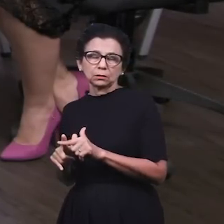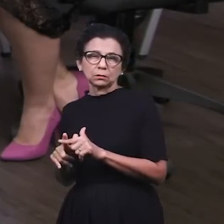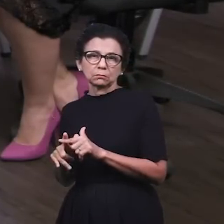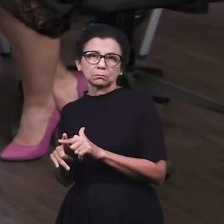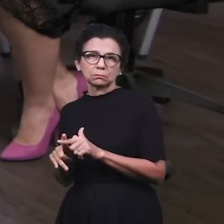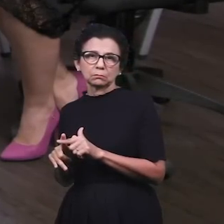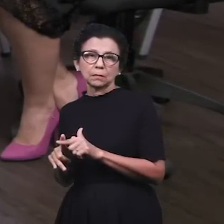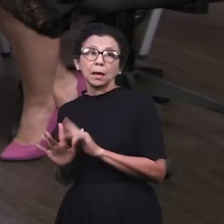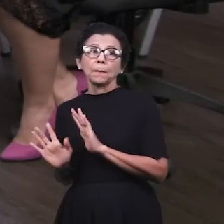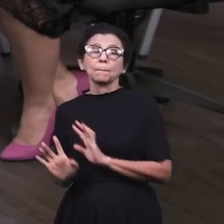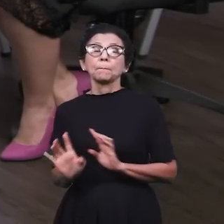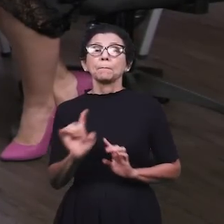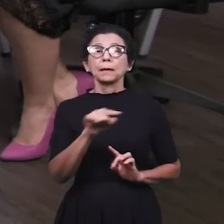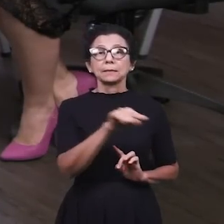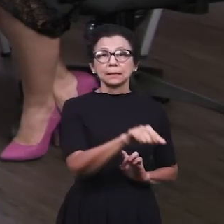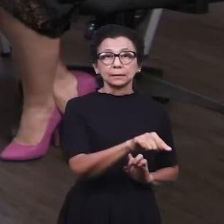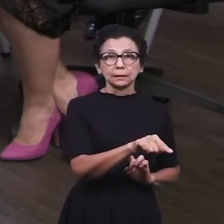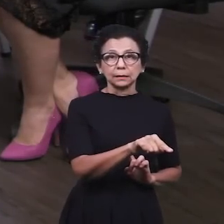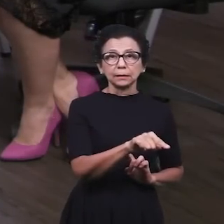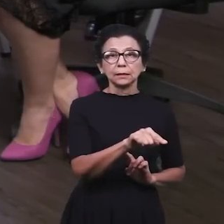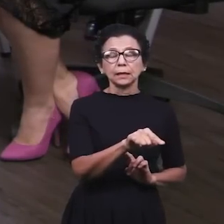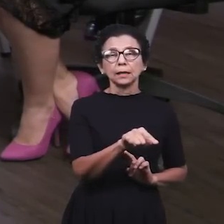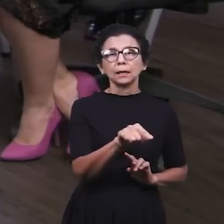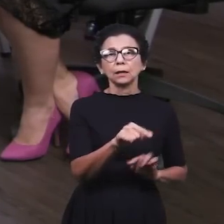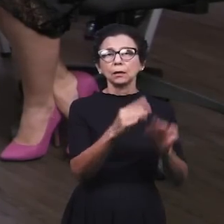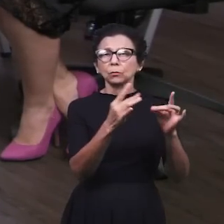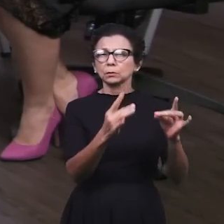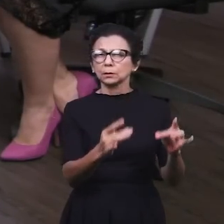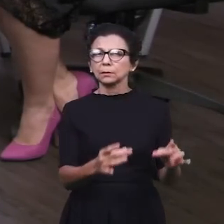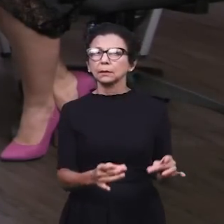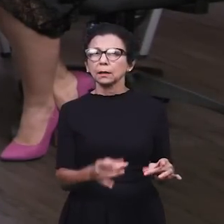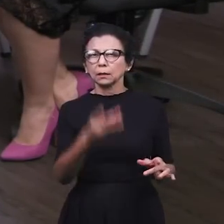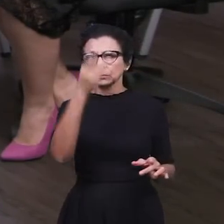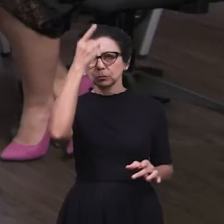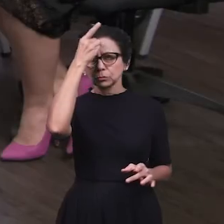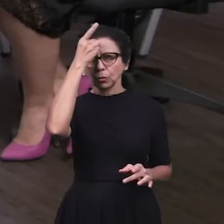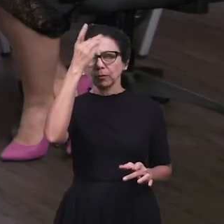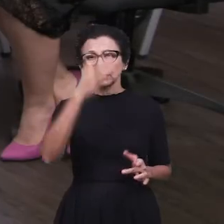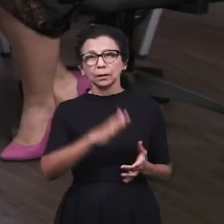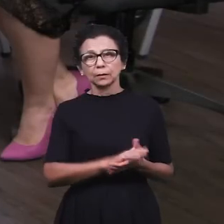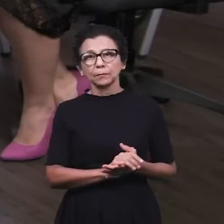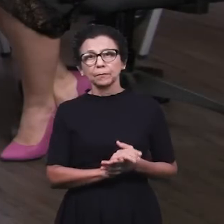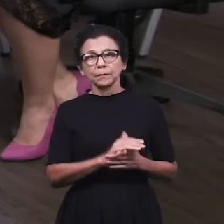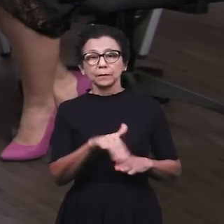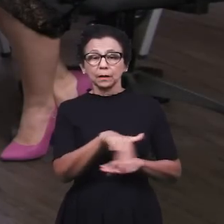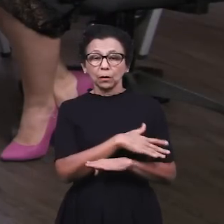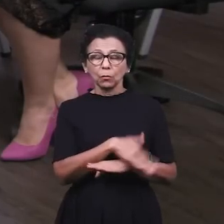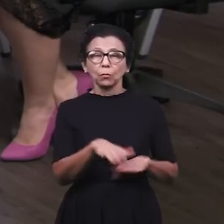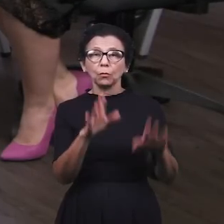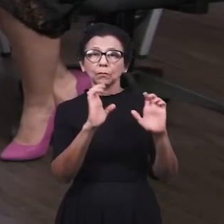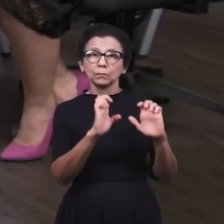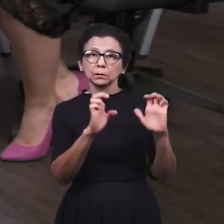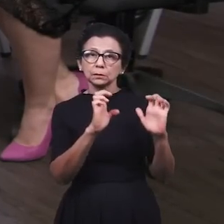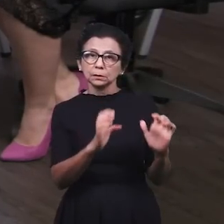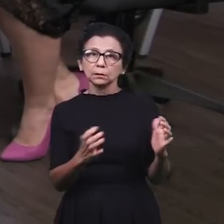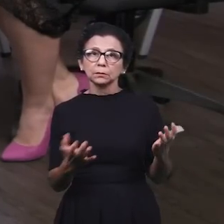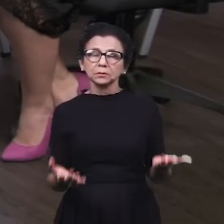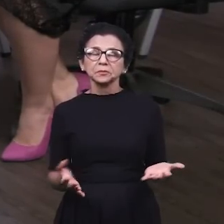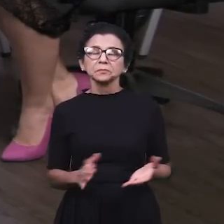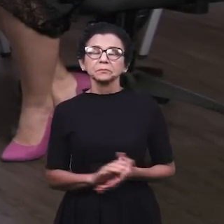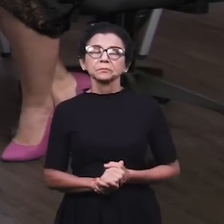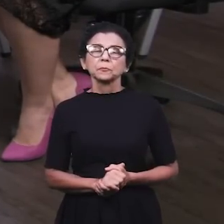um detalhamento, né? Um detalhamento. Então isso é importante, por quê? Porque é como aconteceu no